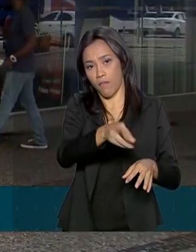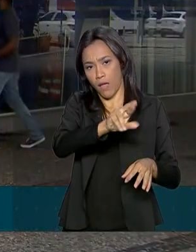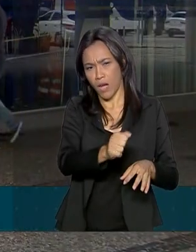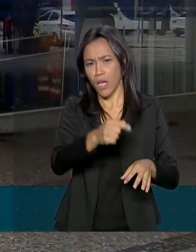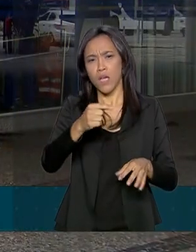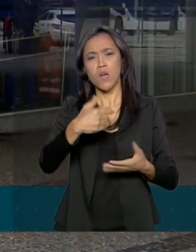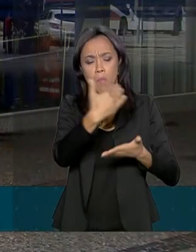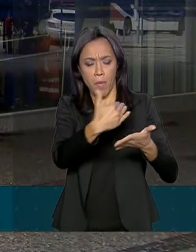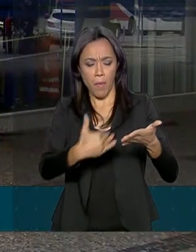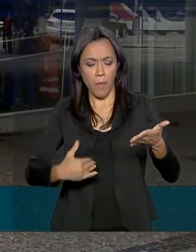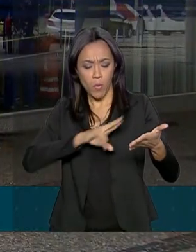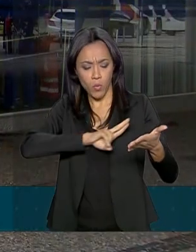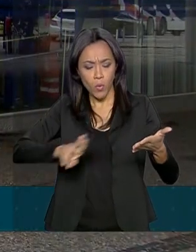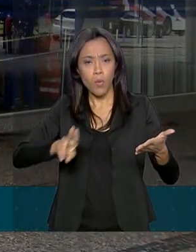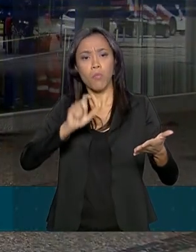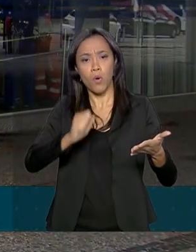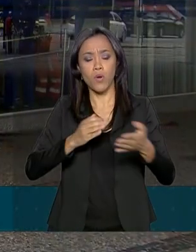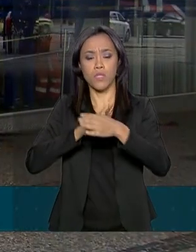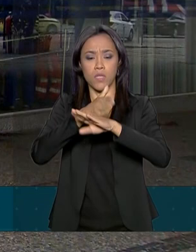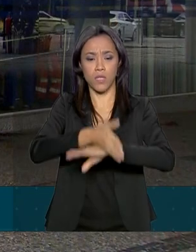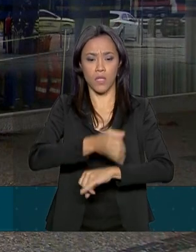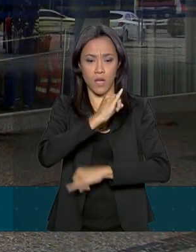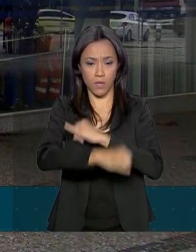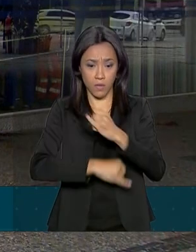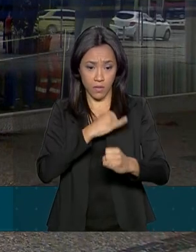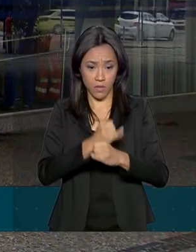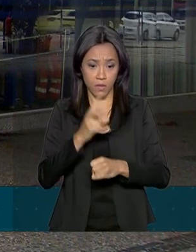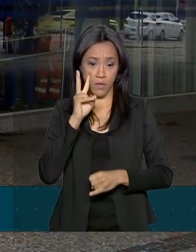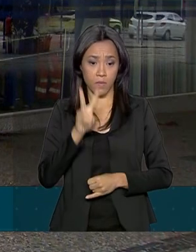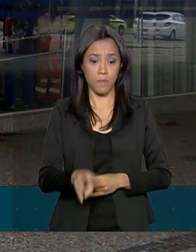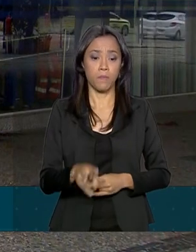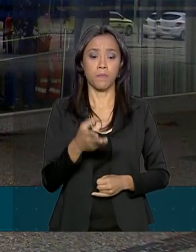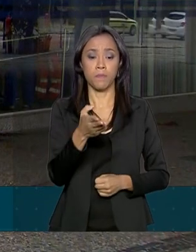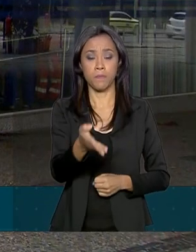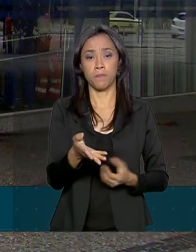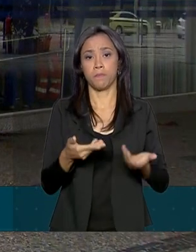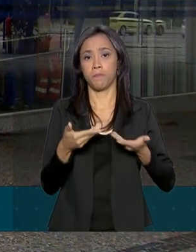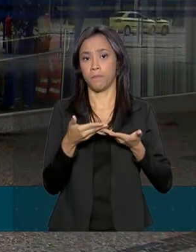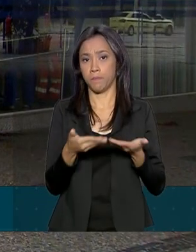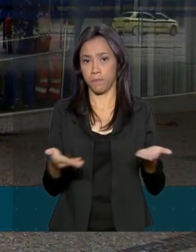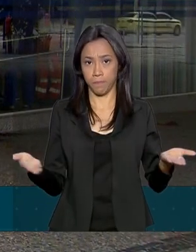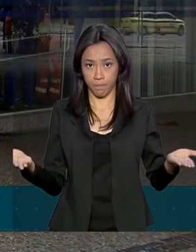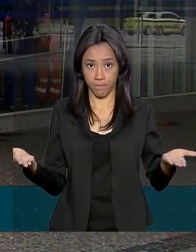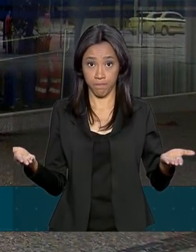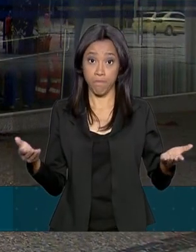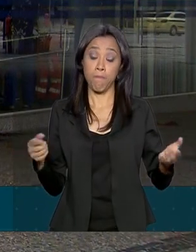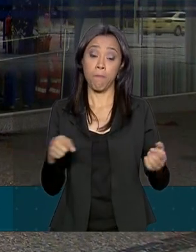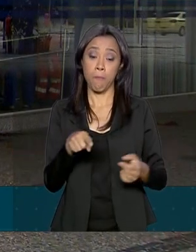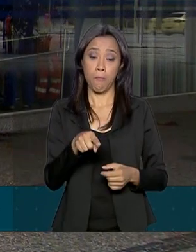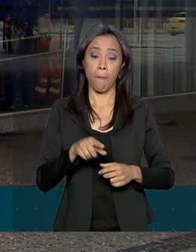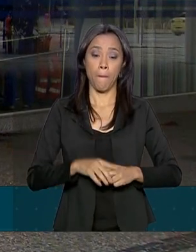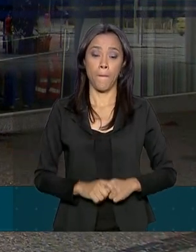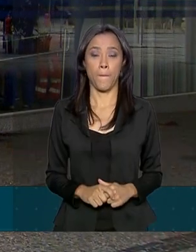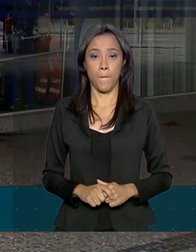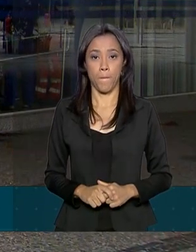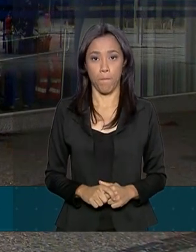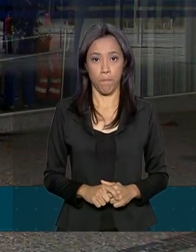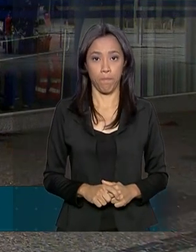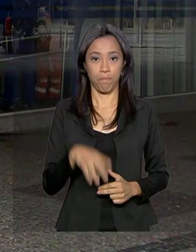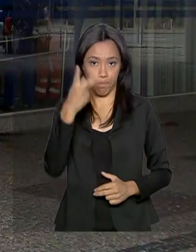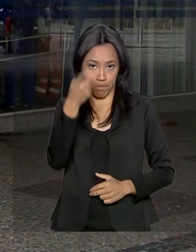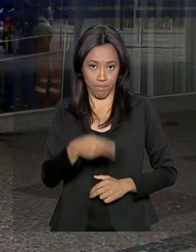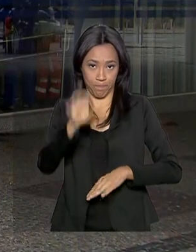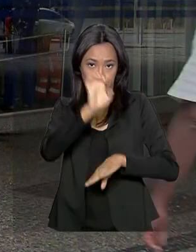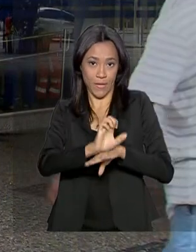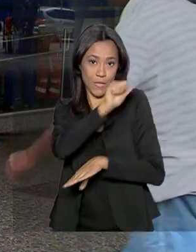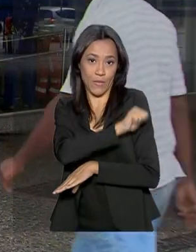locais de atendimento pode ser conferida no site www.caixa.gov.br barra você no azul. Do Rio